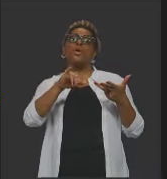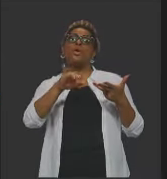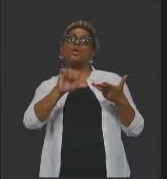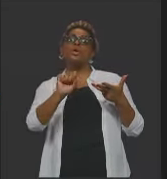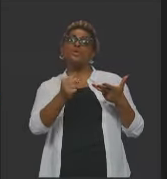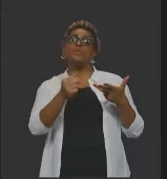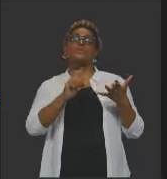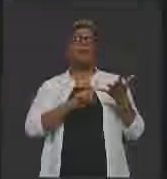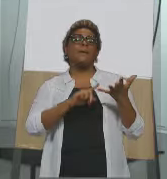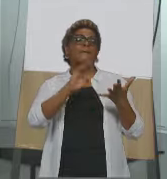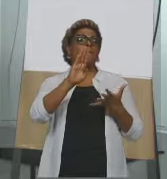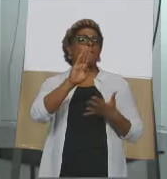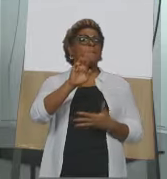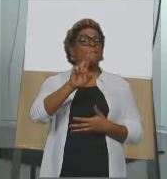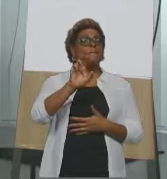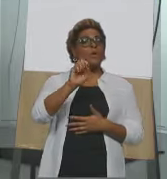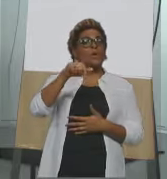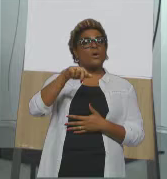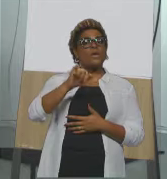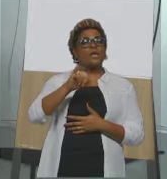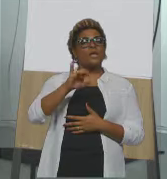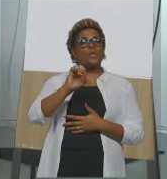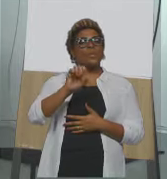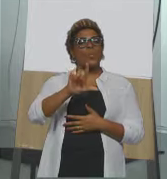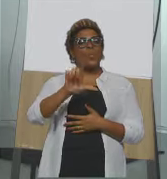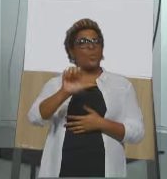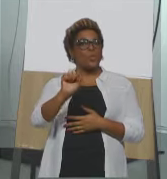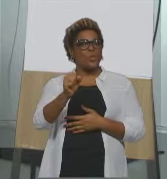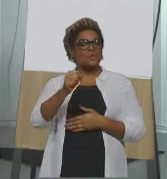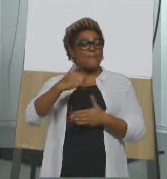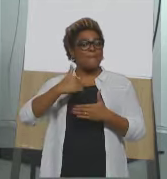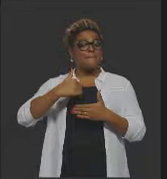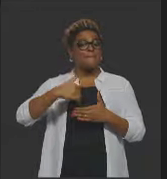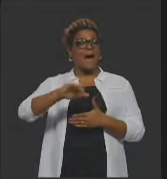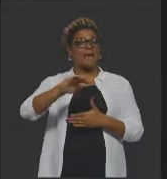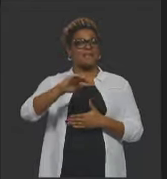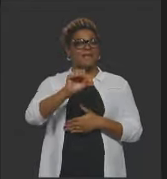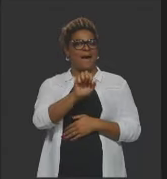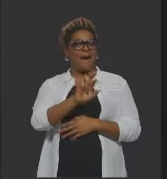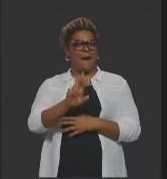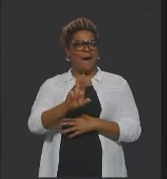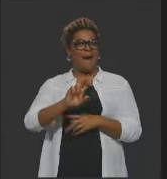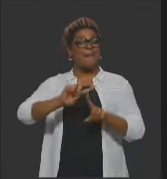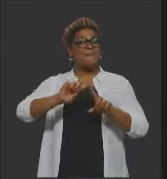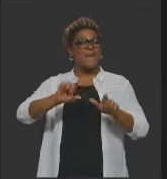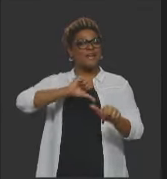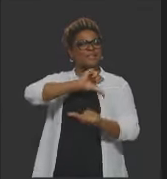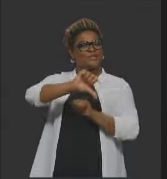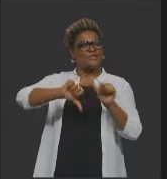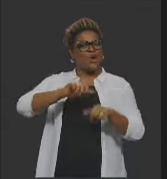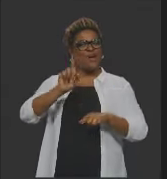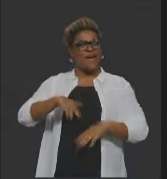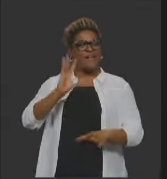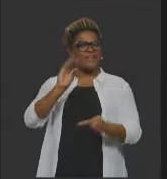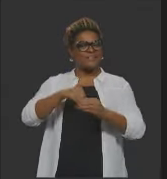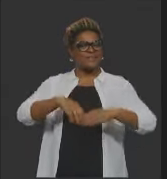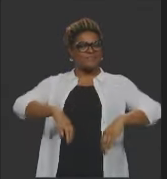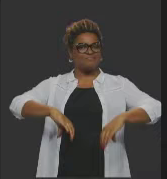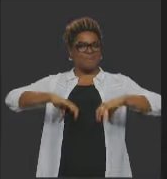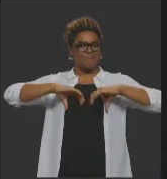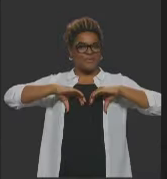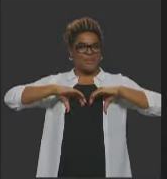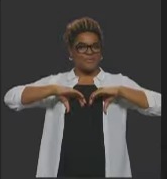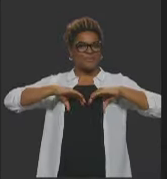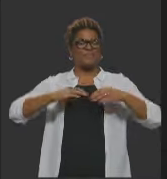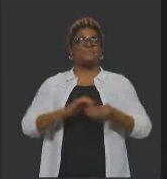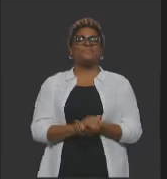nos pulmões. Qual o músculo responsável pela inspiração e expiração?